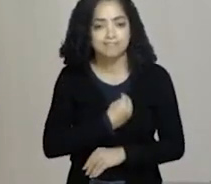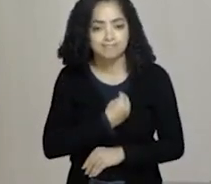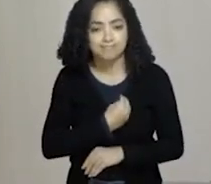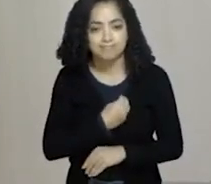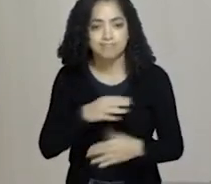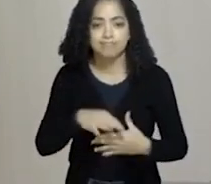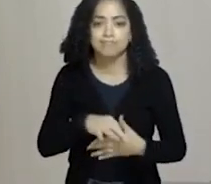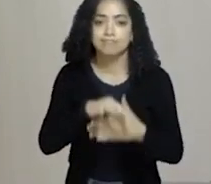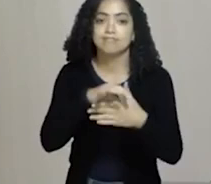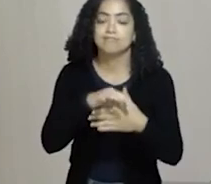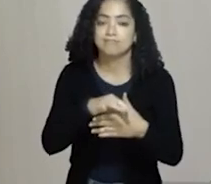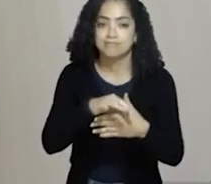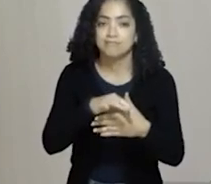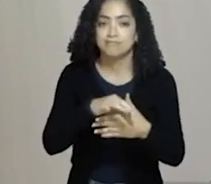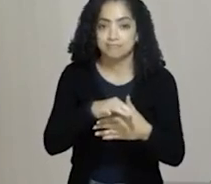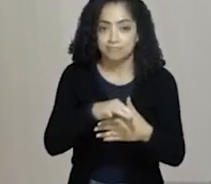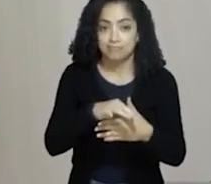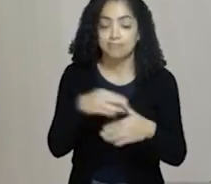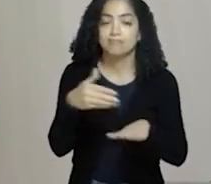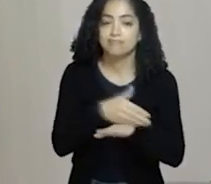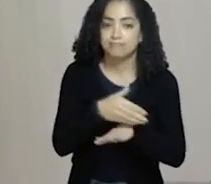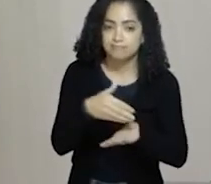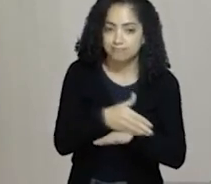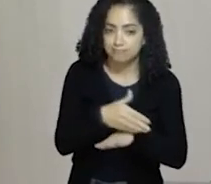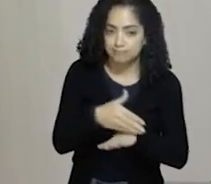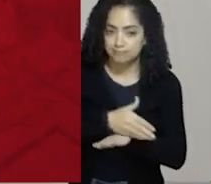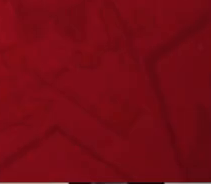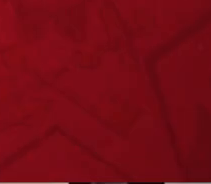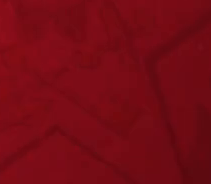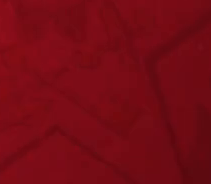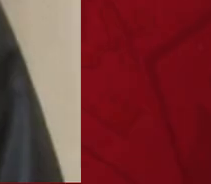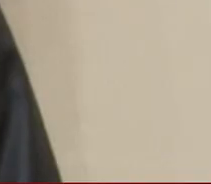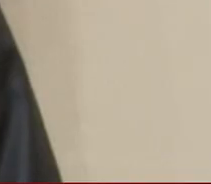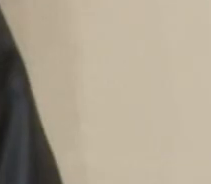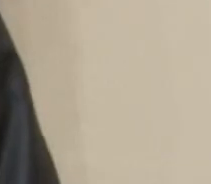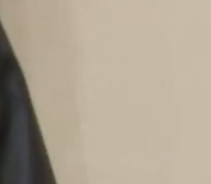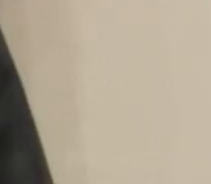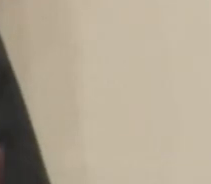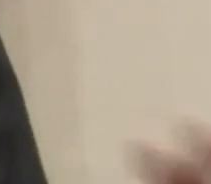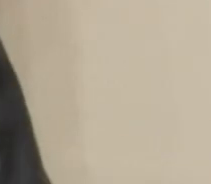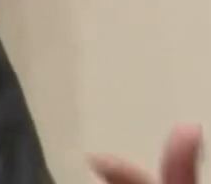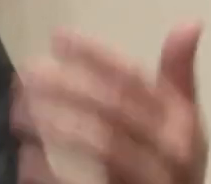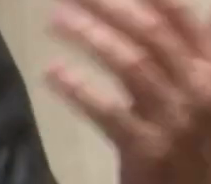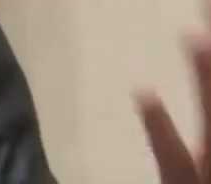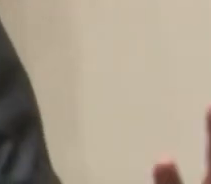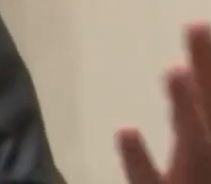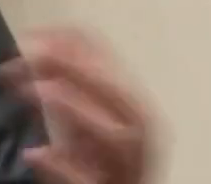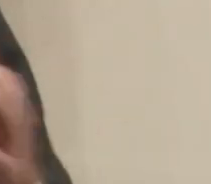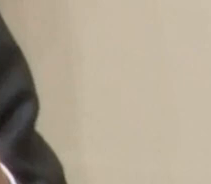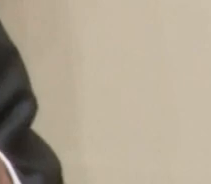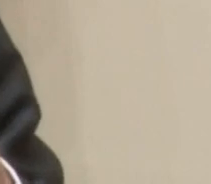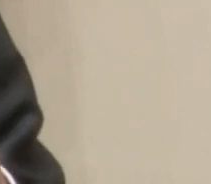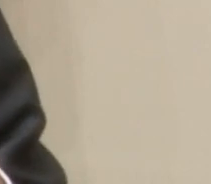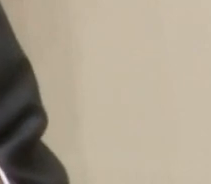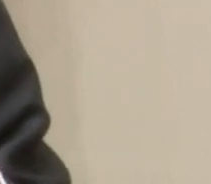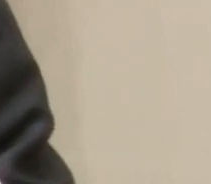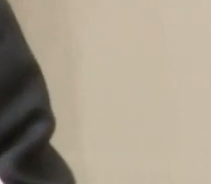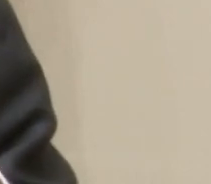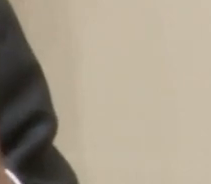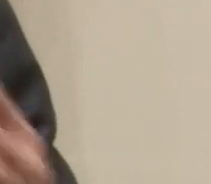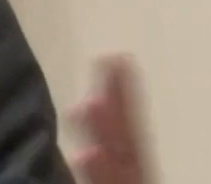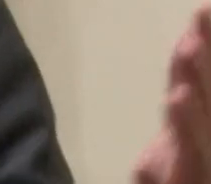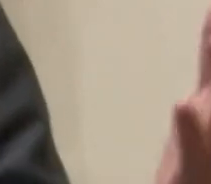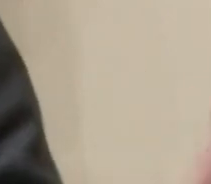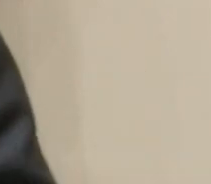lideranças entidades que participaram dessa audiência pública o deputado massoco falou sobre a portaria do governo federal